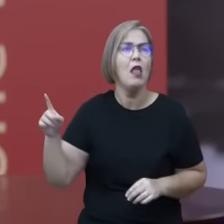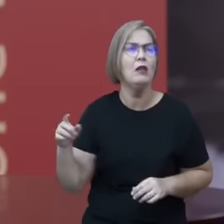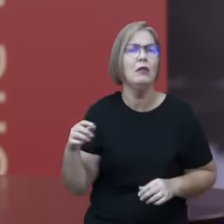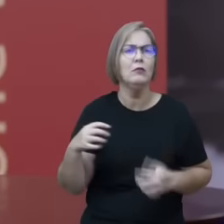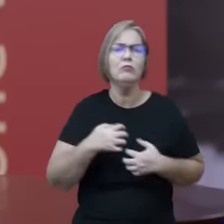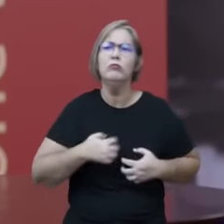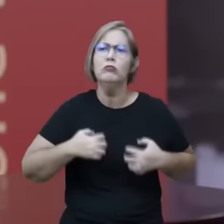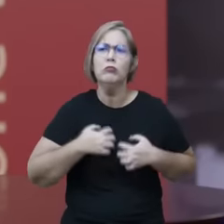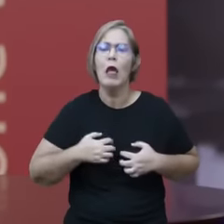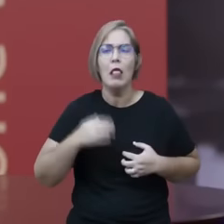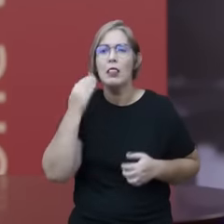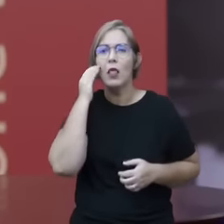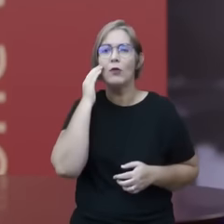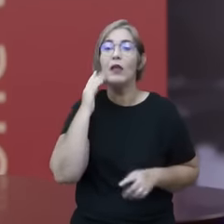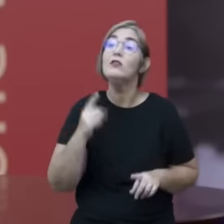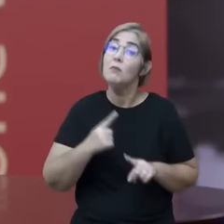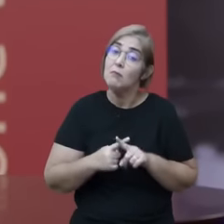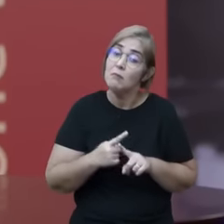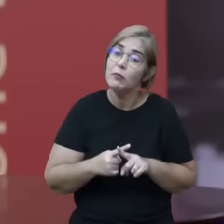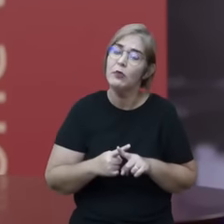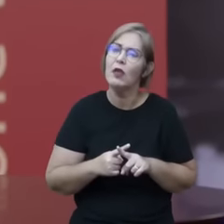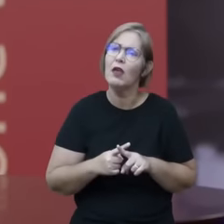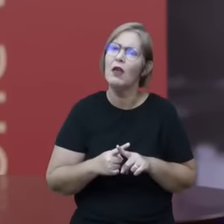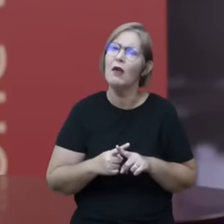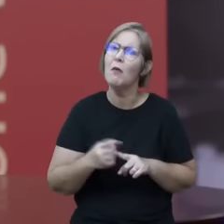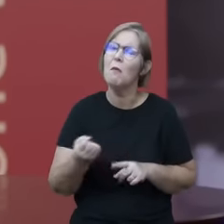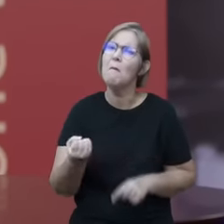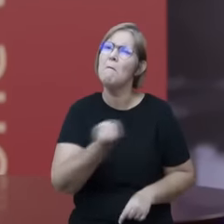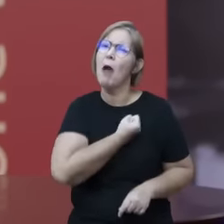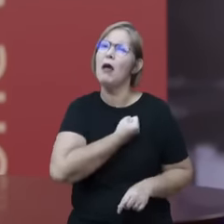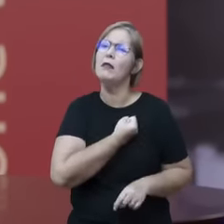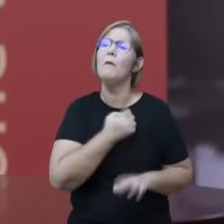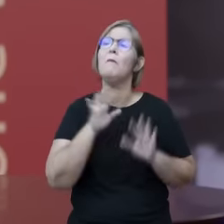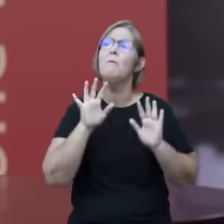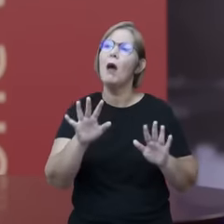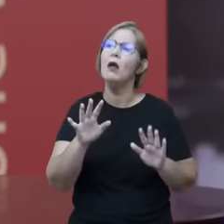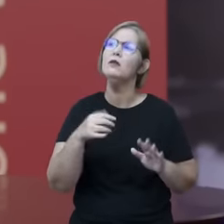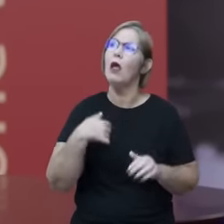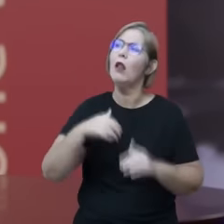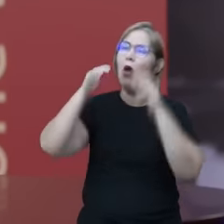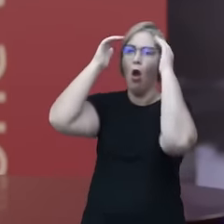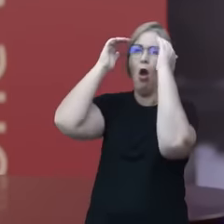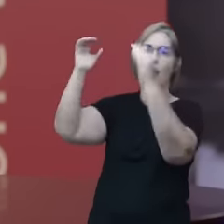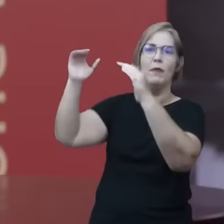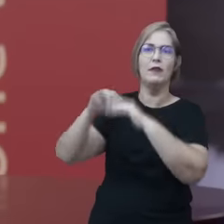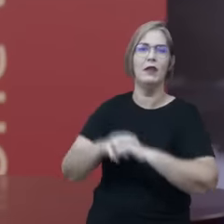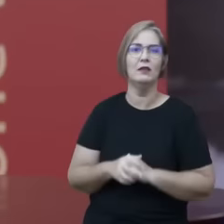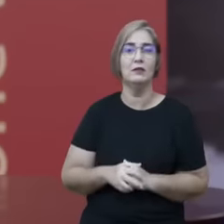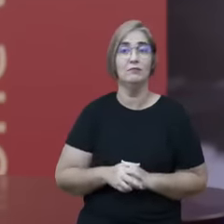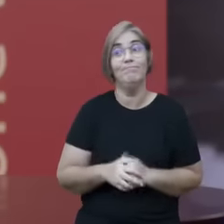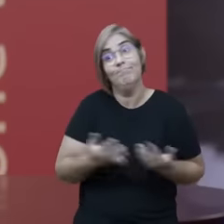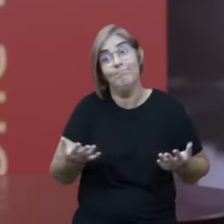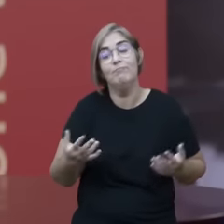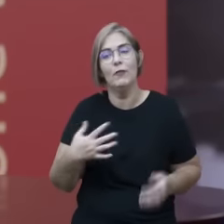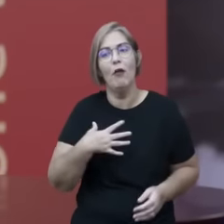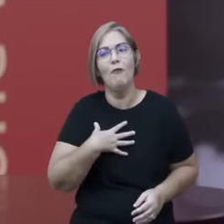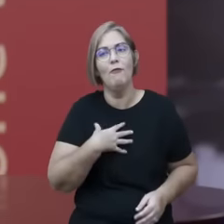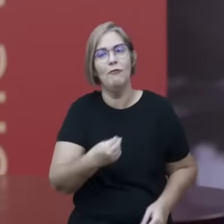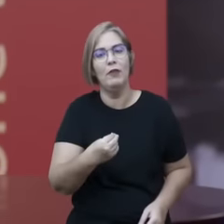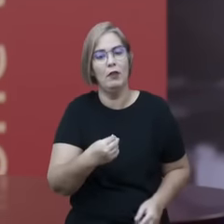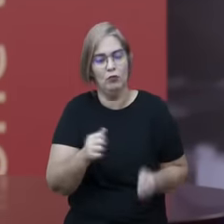visceral, uma decisão de sentido que eh seria necessário fazer,